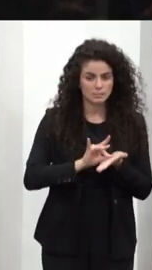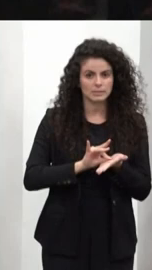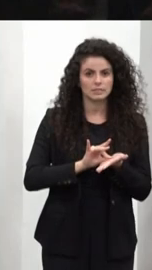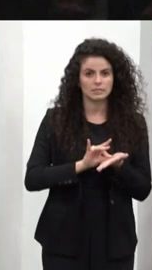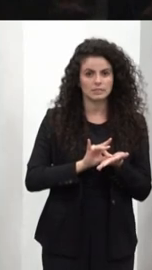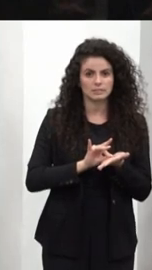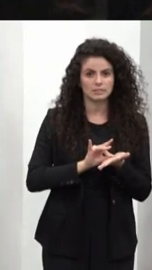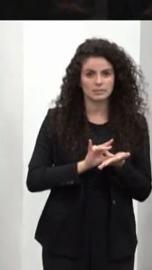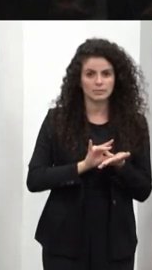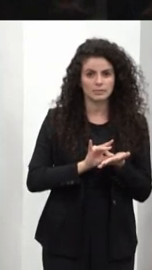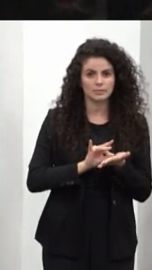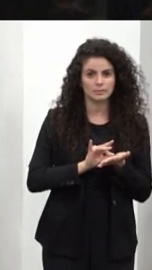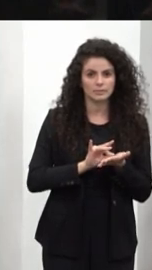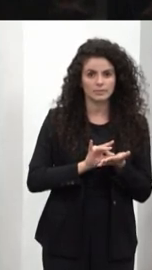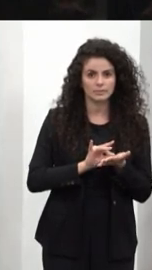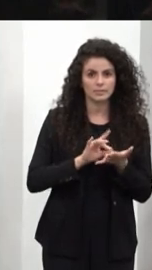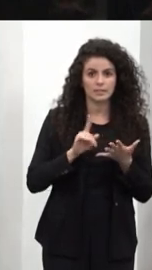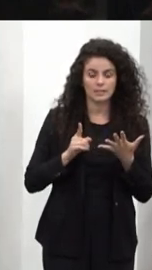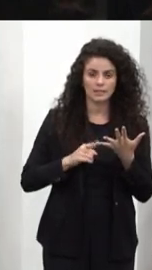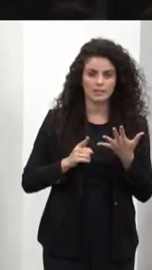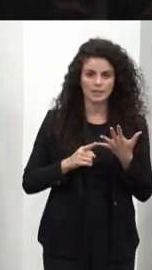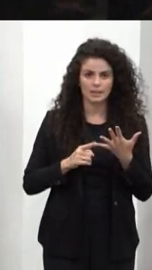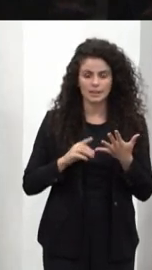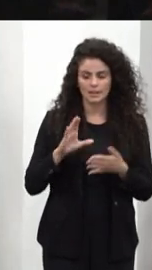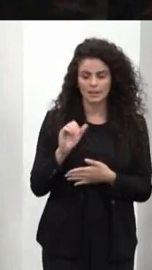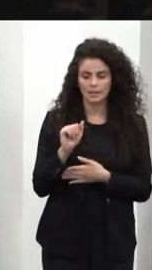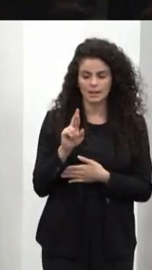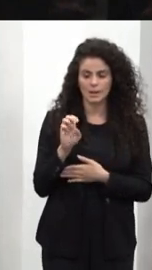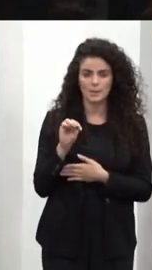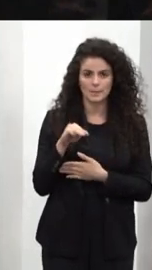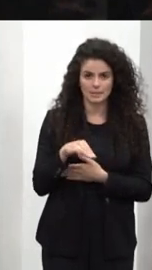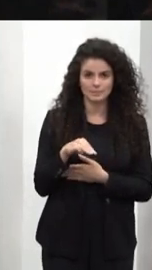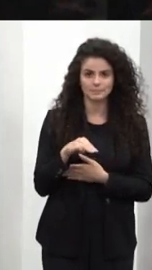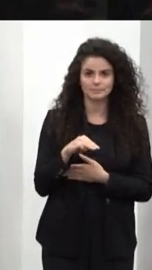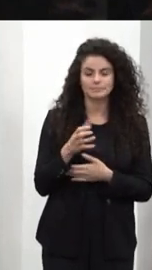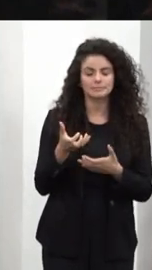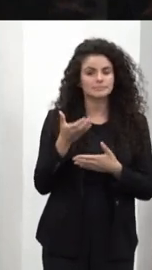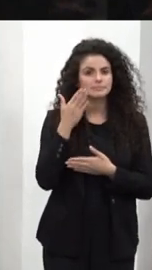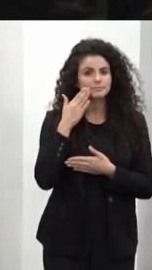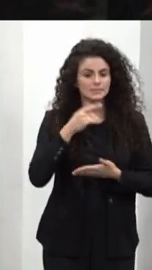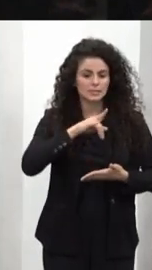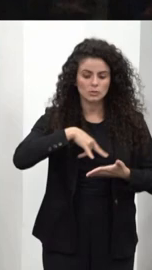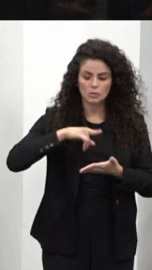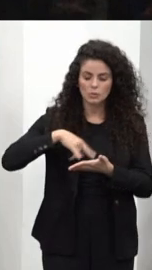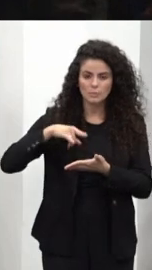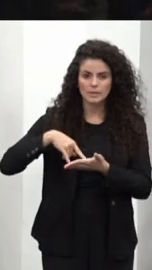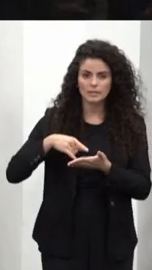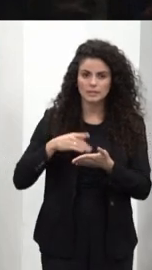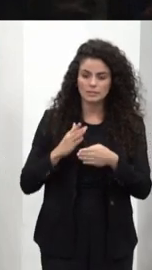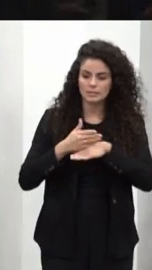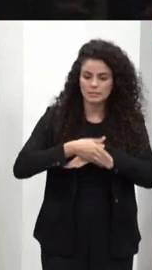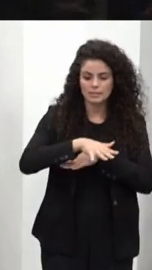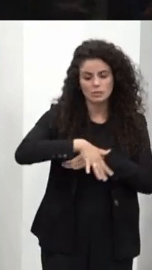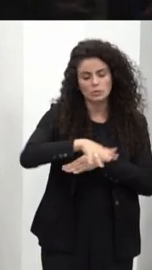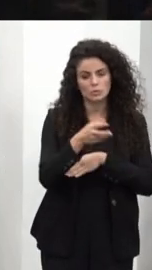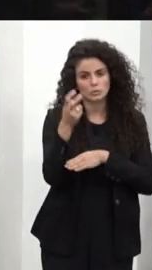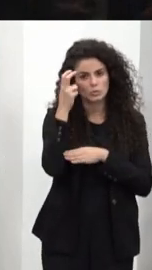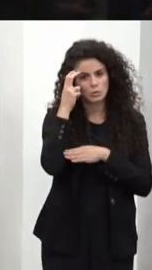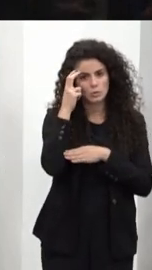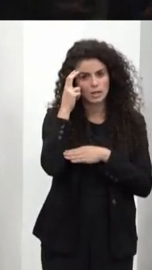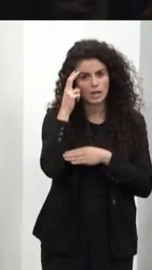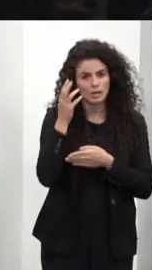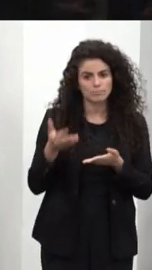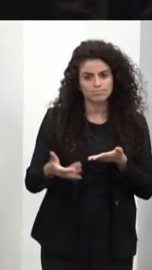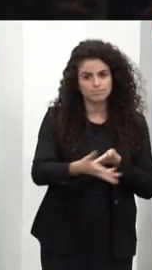Carmem evangelho aqui de Florianópolis eu gostaria de saber se a documentação para acesso dos setores culturais aos recursos será